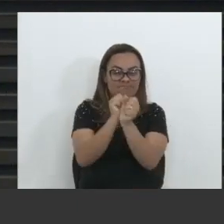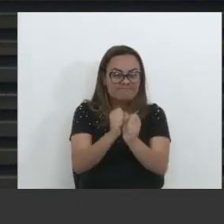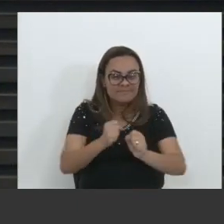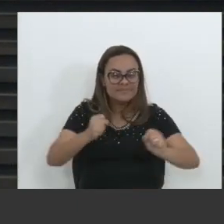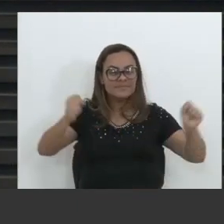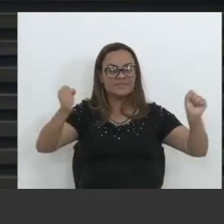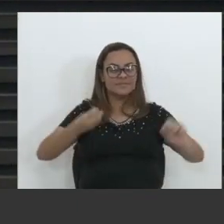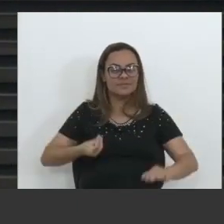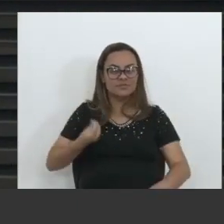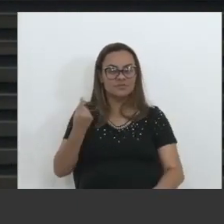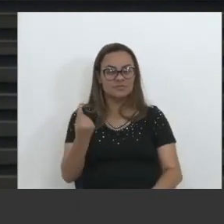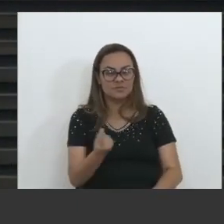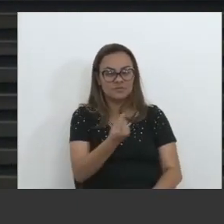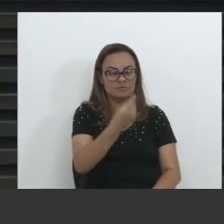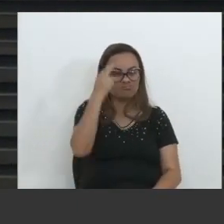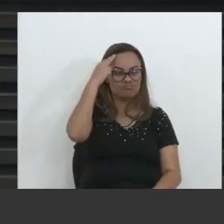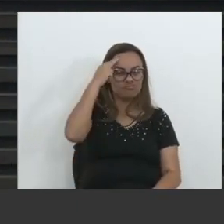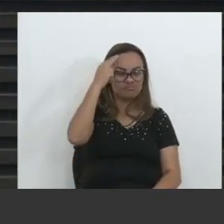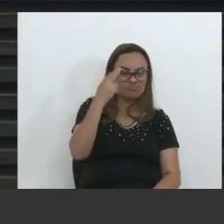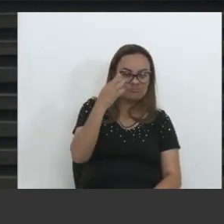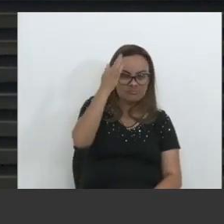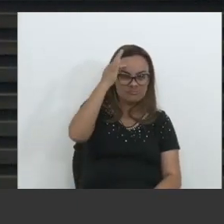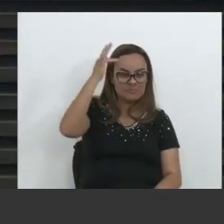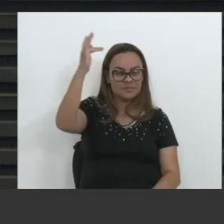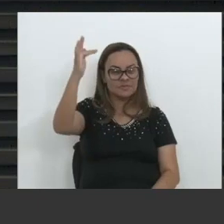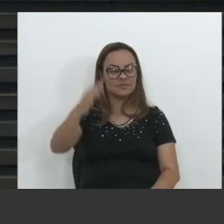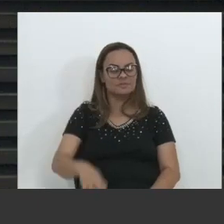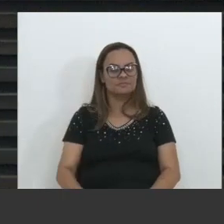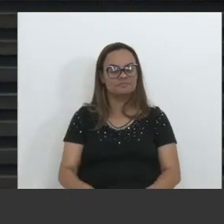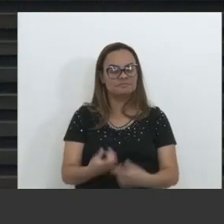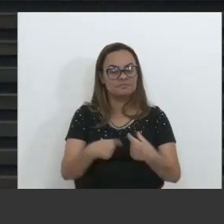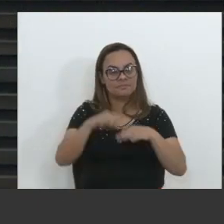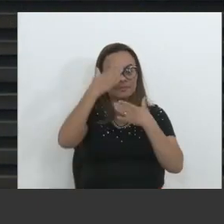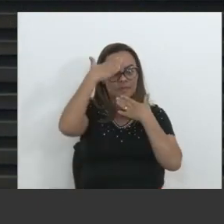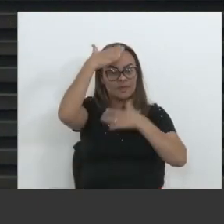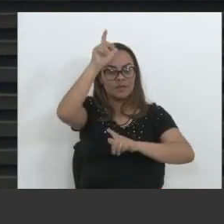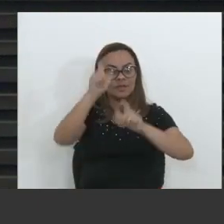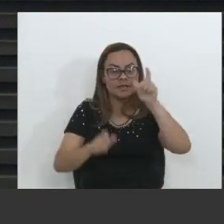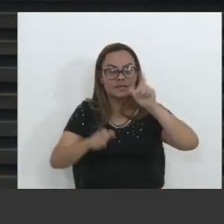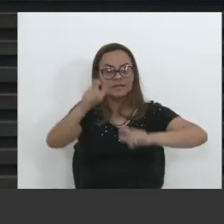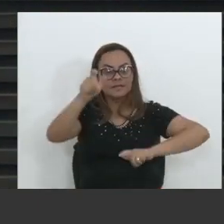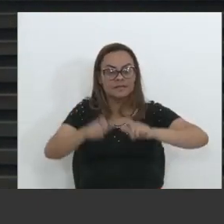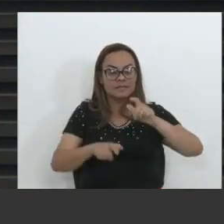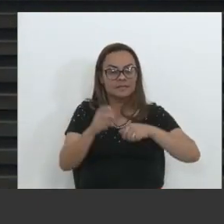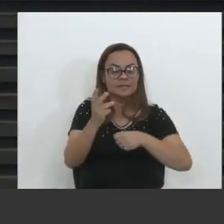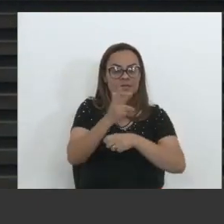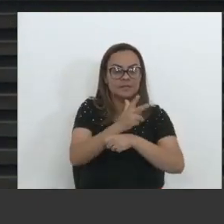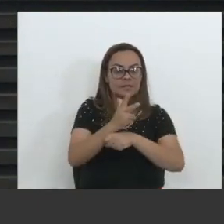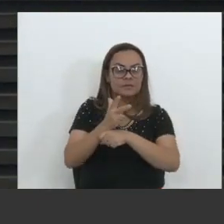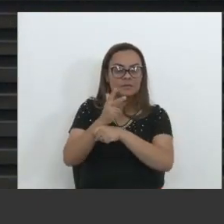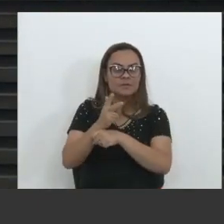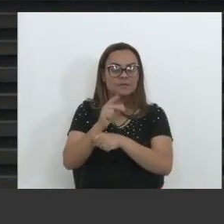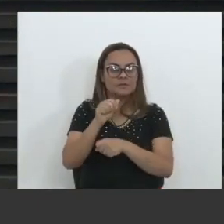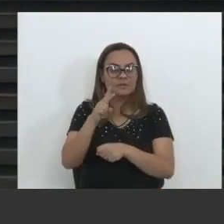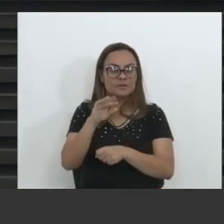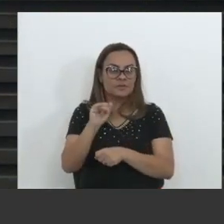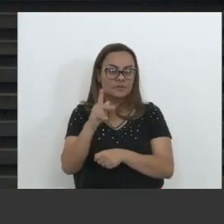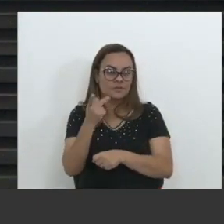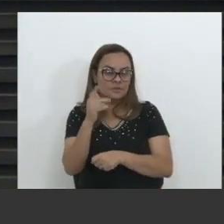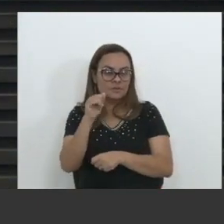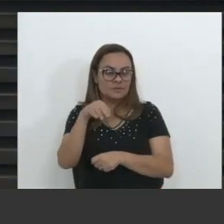na vida de um que sonha e também não poderia de agradecer a todas as pessoas que trabalhar no filme como a Valquíria